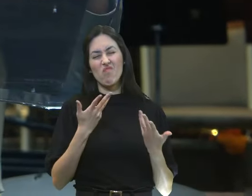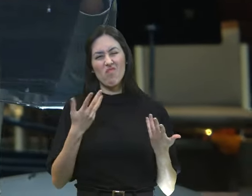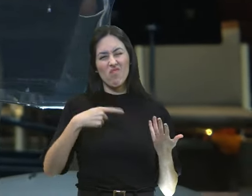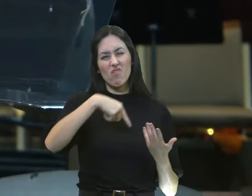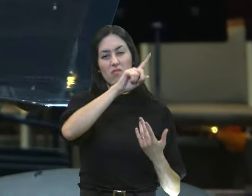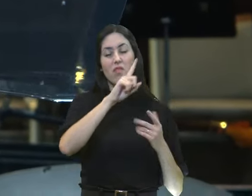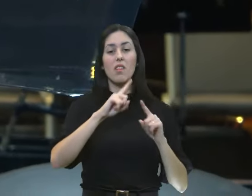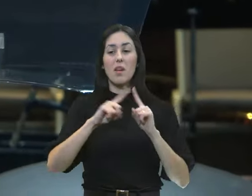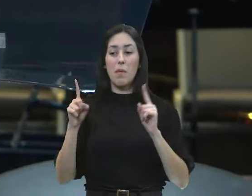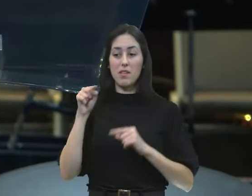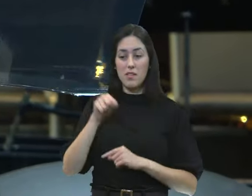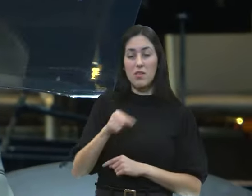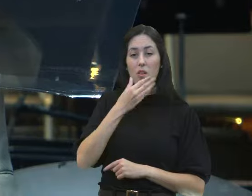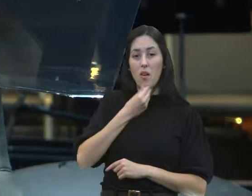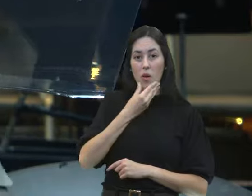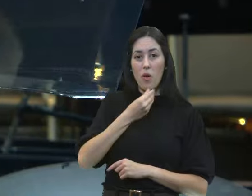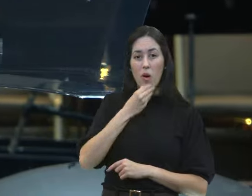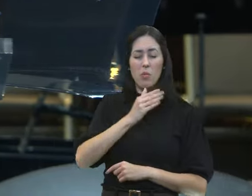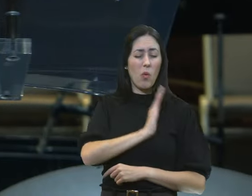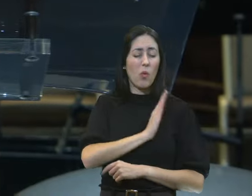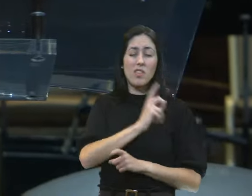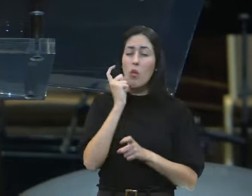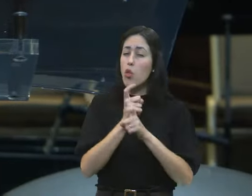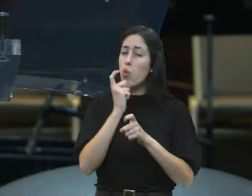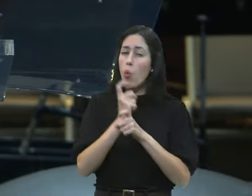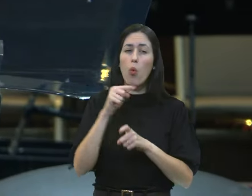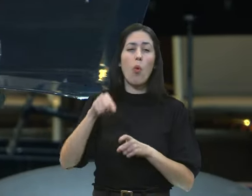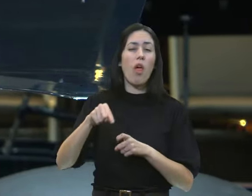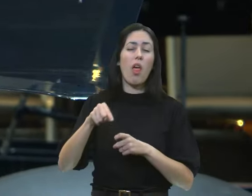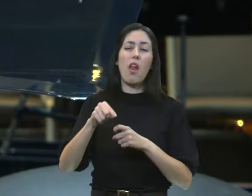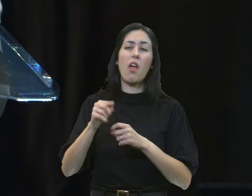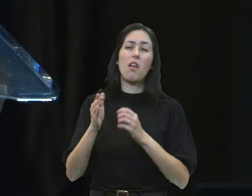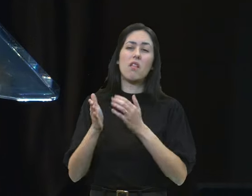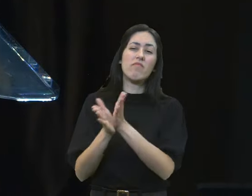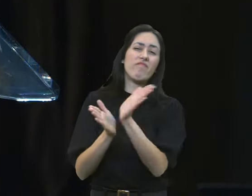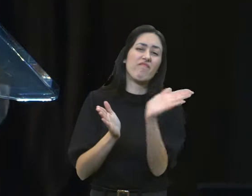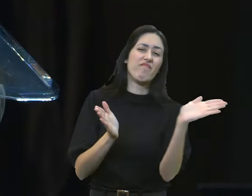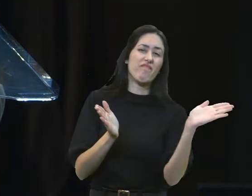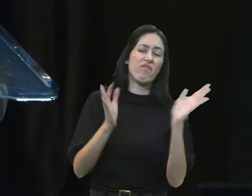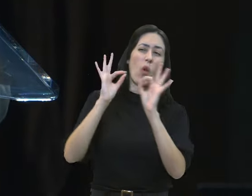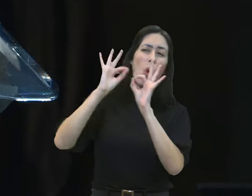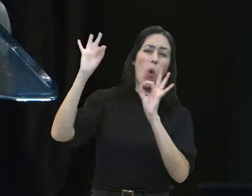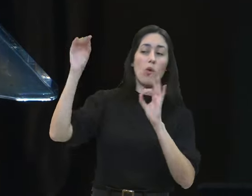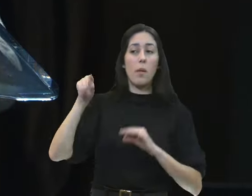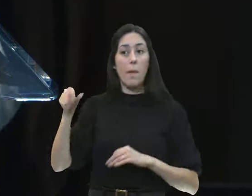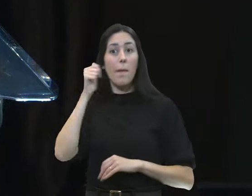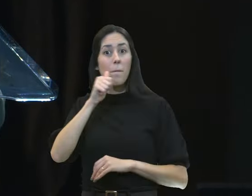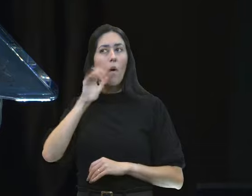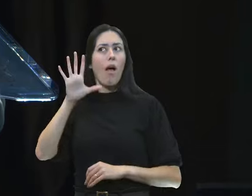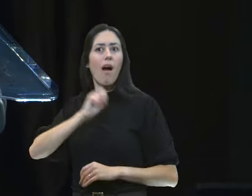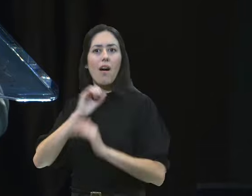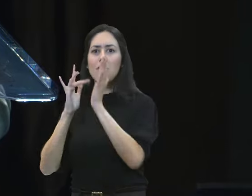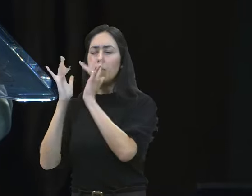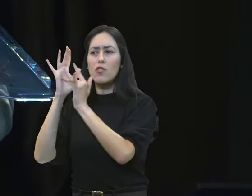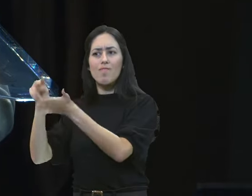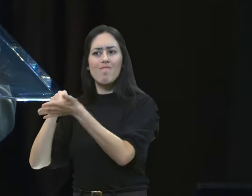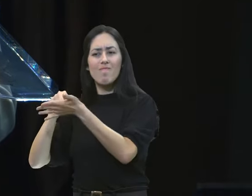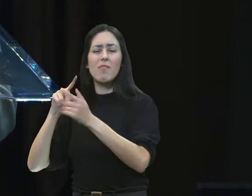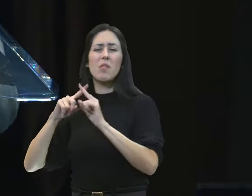ele era uma pessoa de duro coração, que estava andando longe de Deus. Ela, alguém que amava Jesus, mas que estava sofrendo dentro do